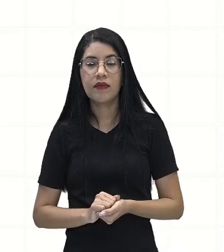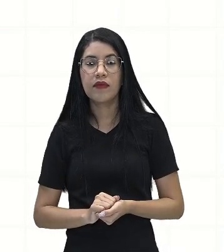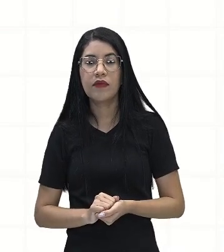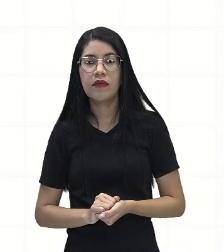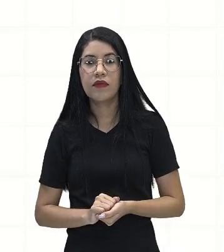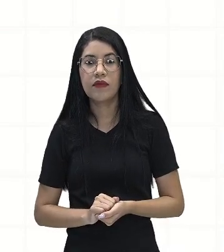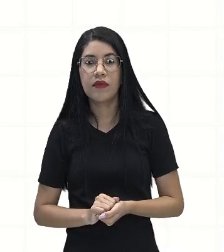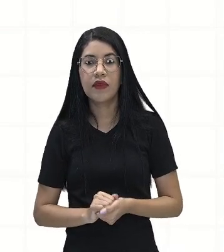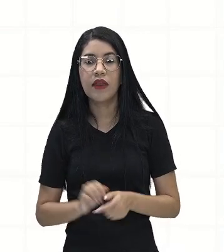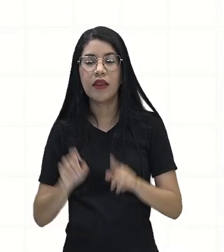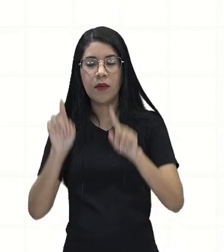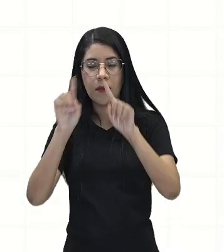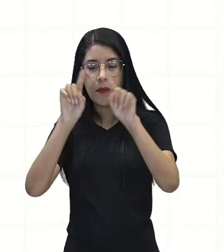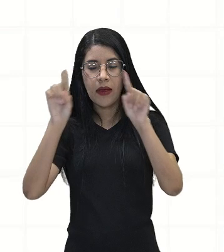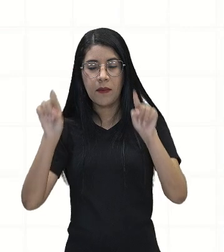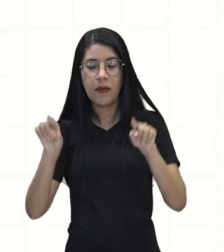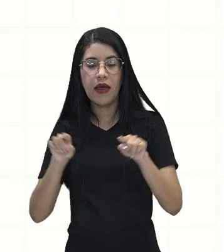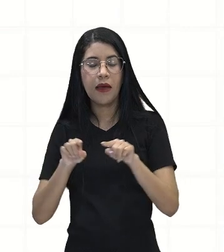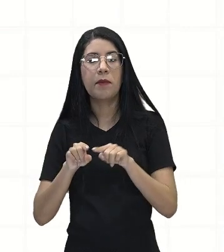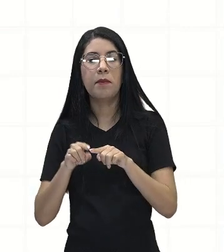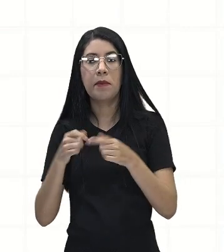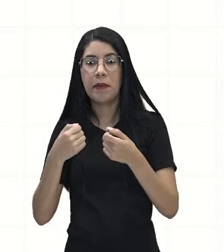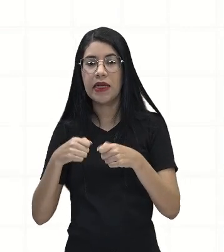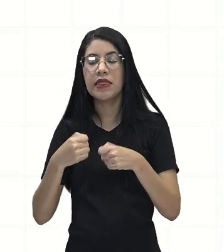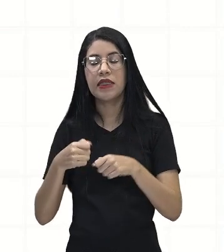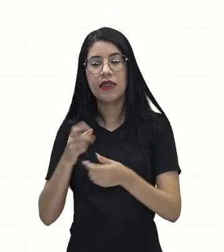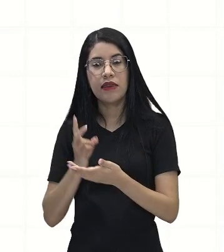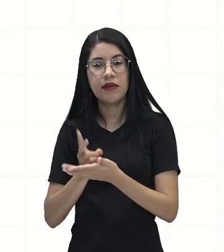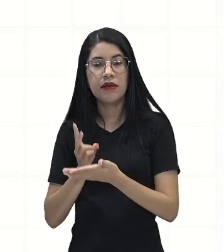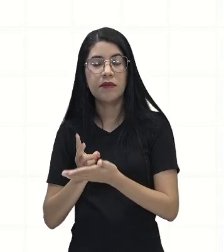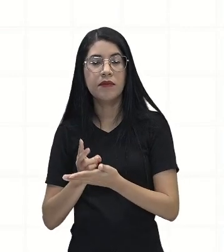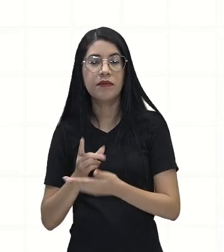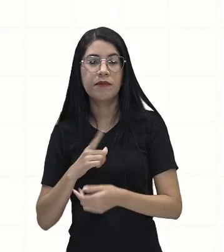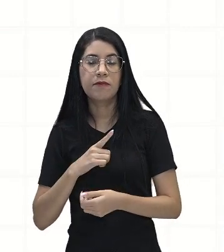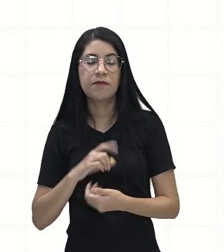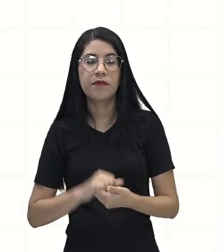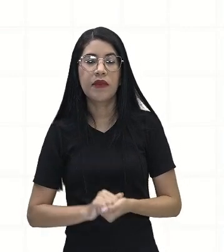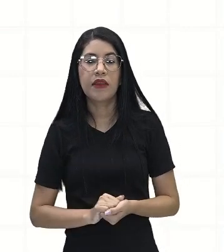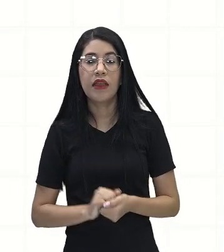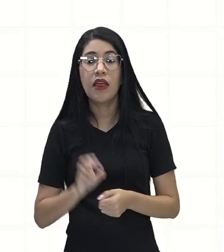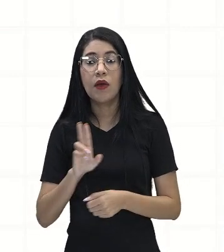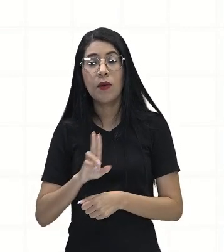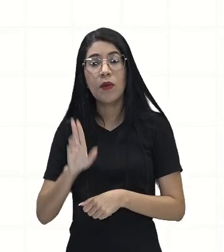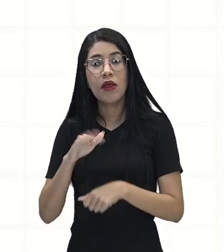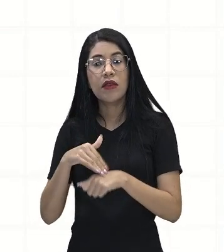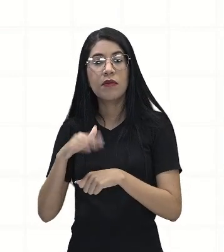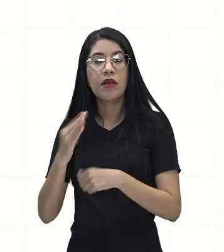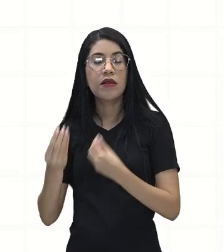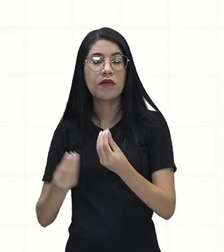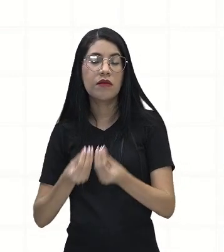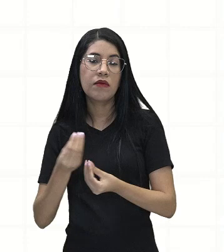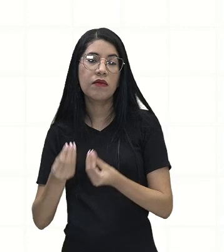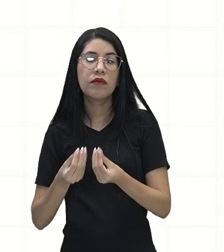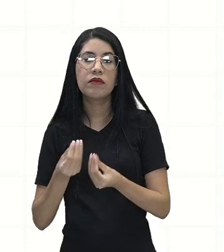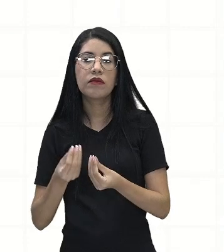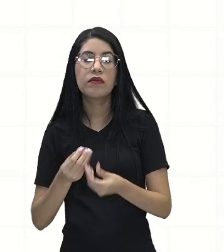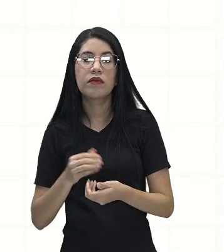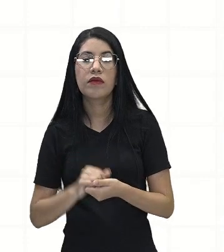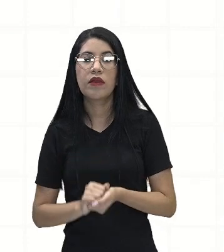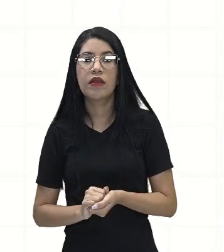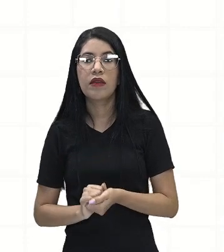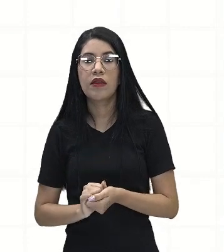nas laterais, as suas extremidades fechadas. E eles são mais utilizados, tá? Para